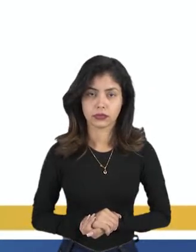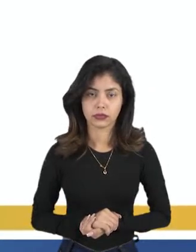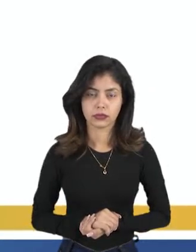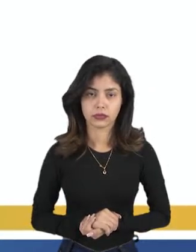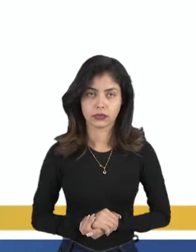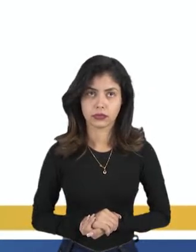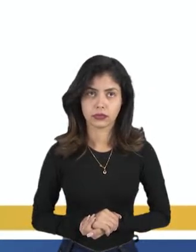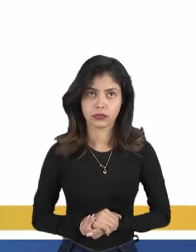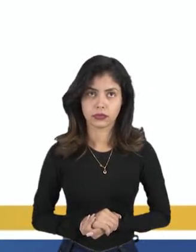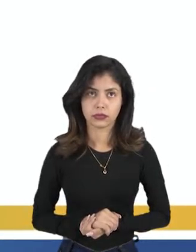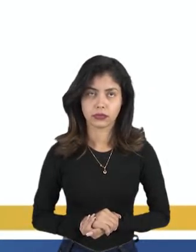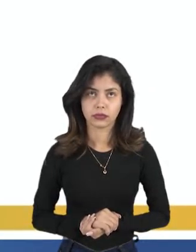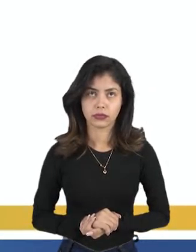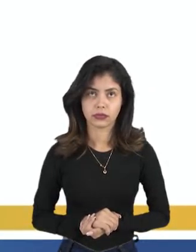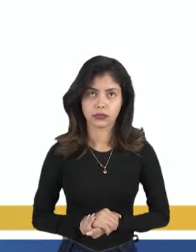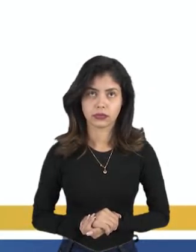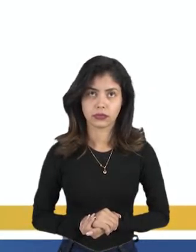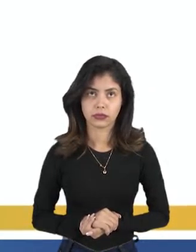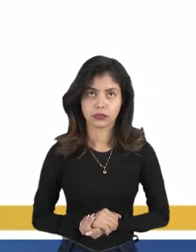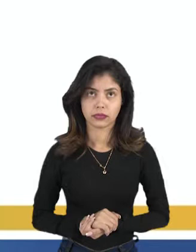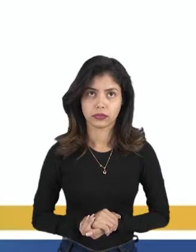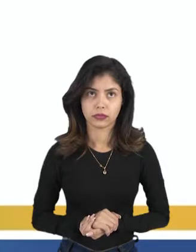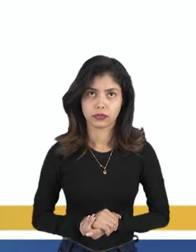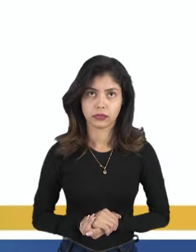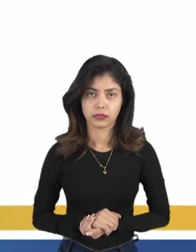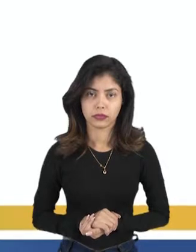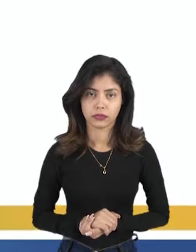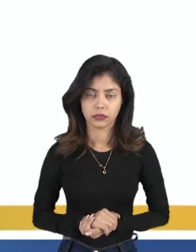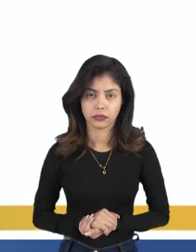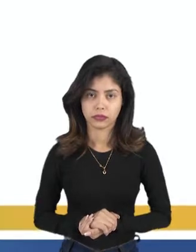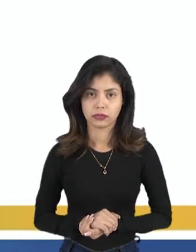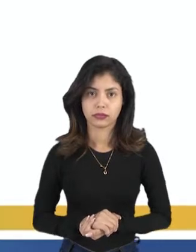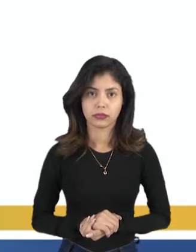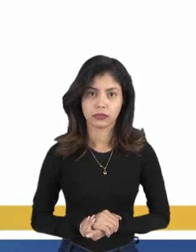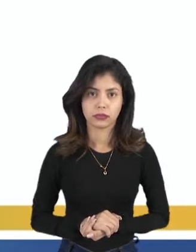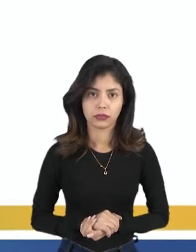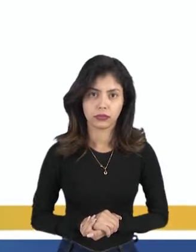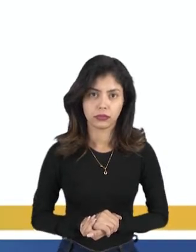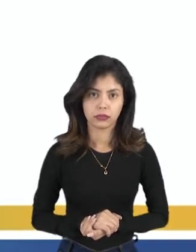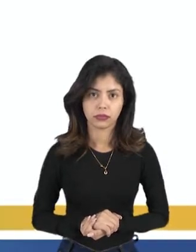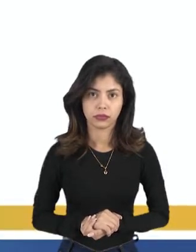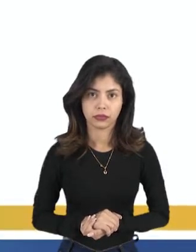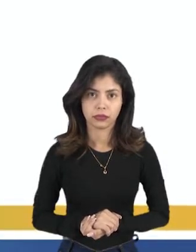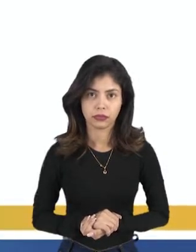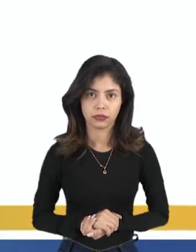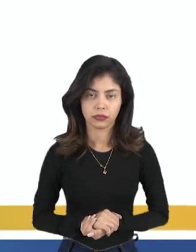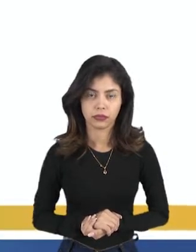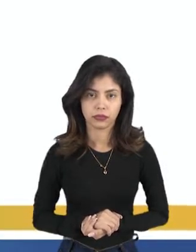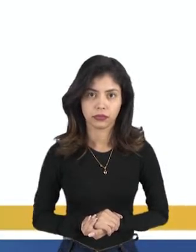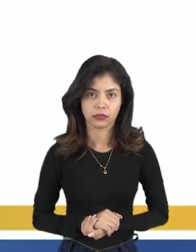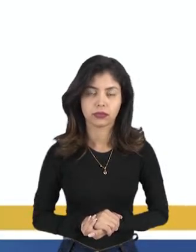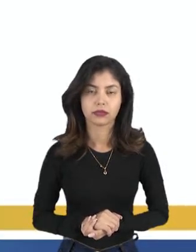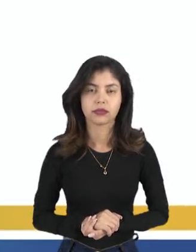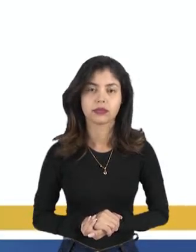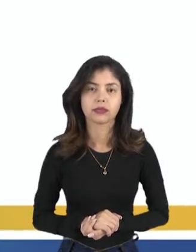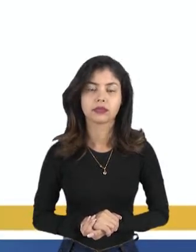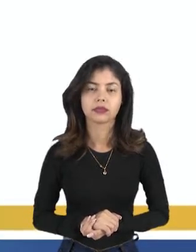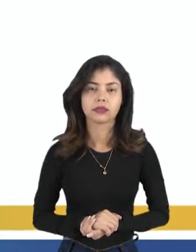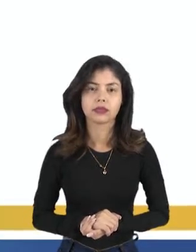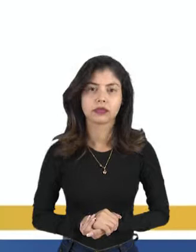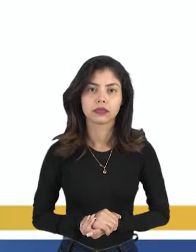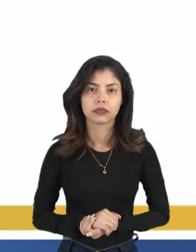Cángaros llega a México con diseños atléticos, pero muy fashion. Tienen un toque